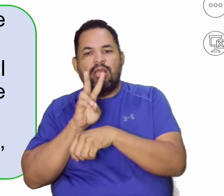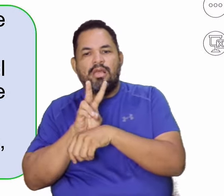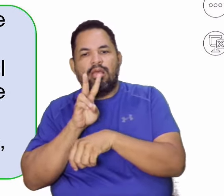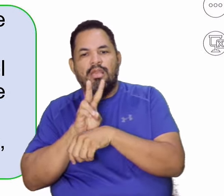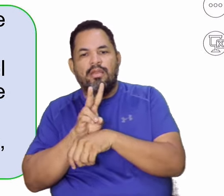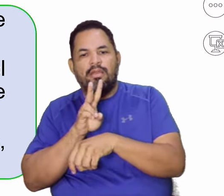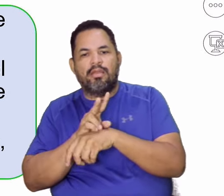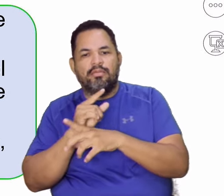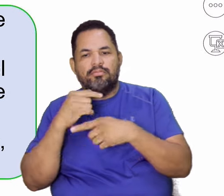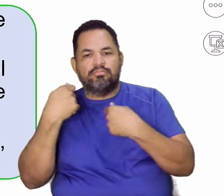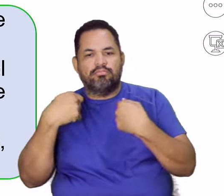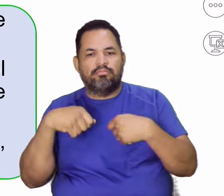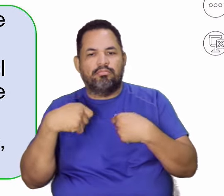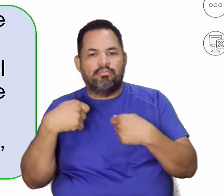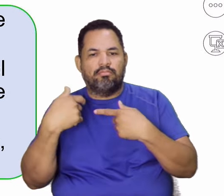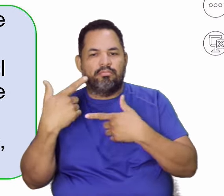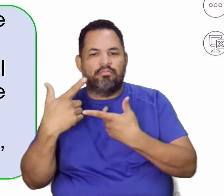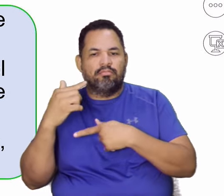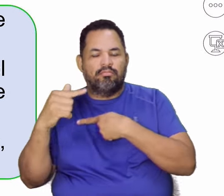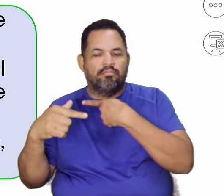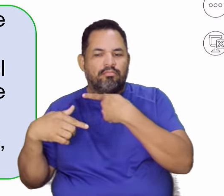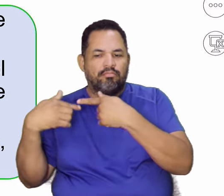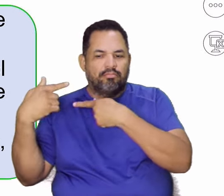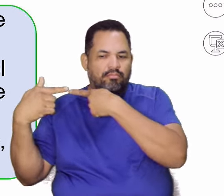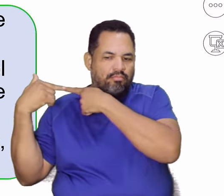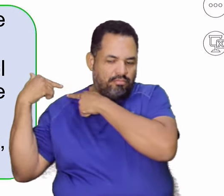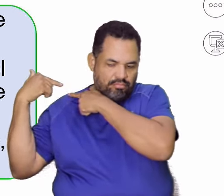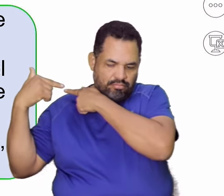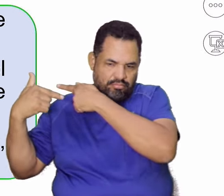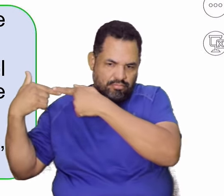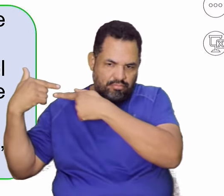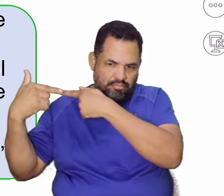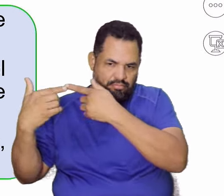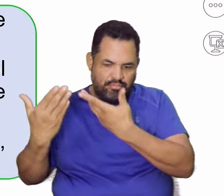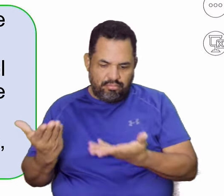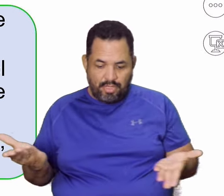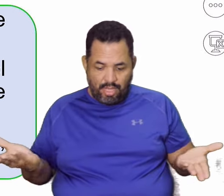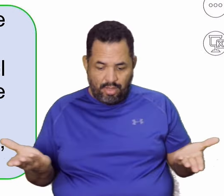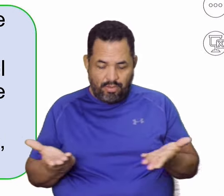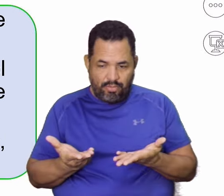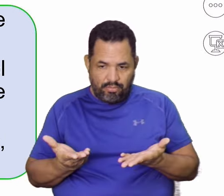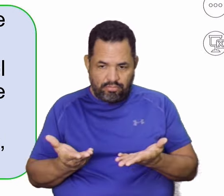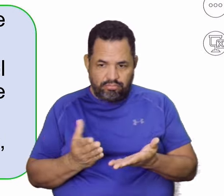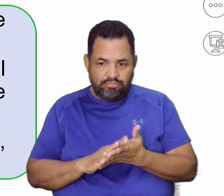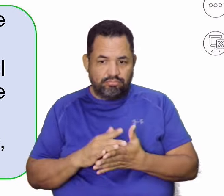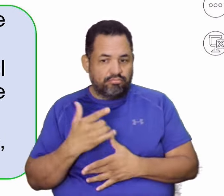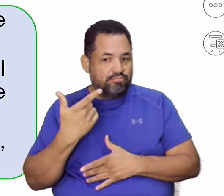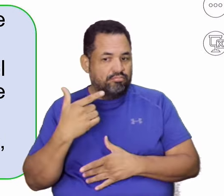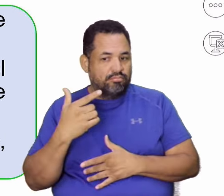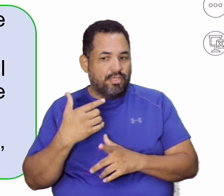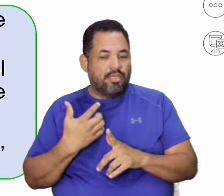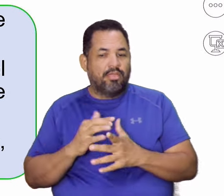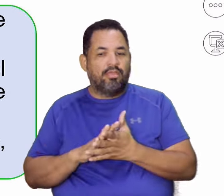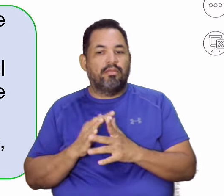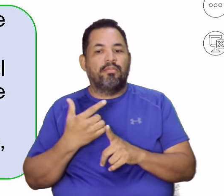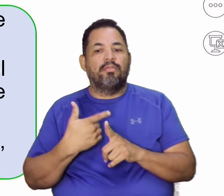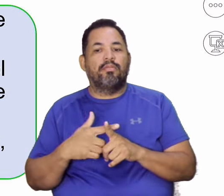necessidades eh para as gerações presentes sem comprometer o quê as